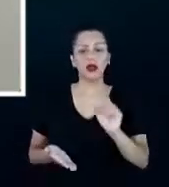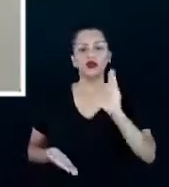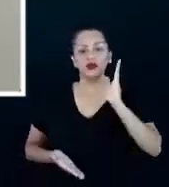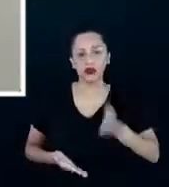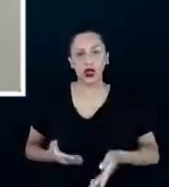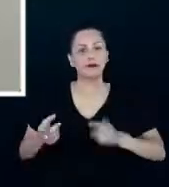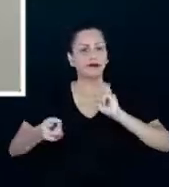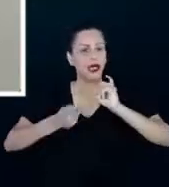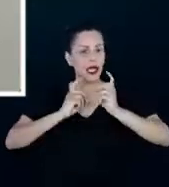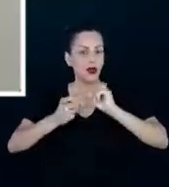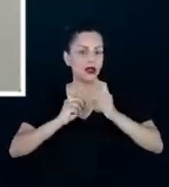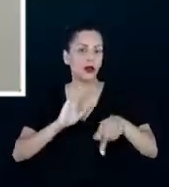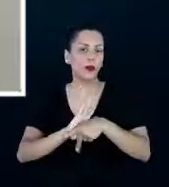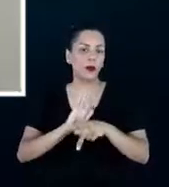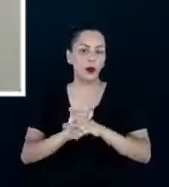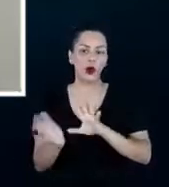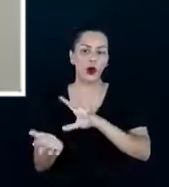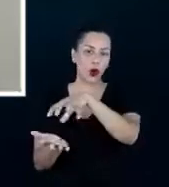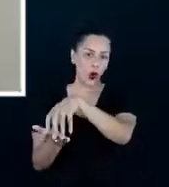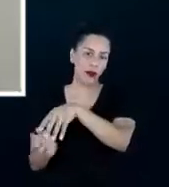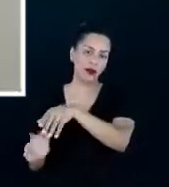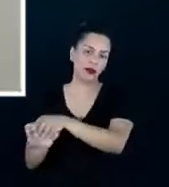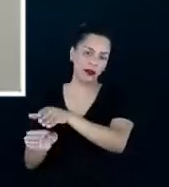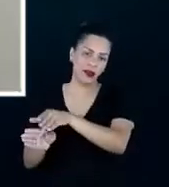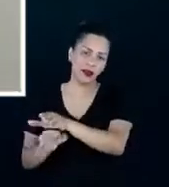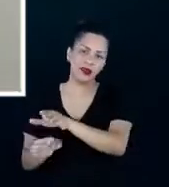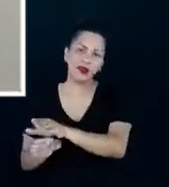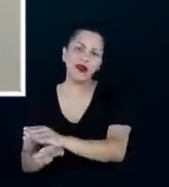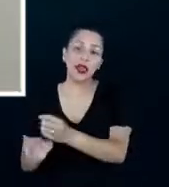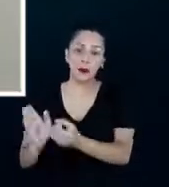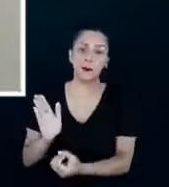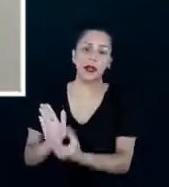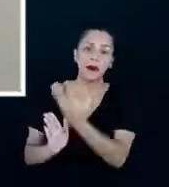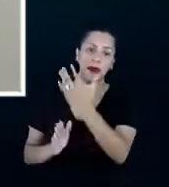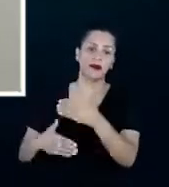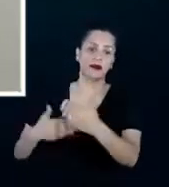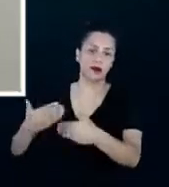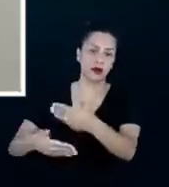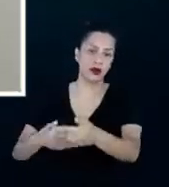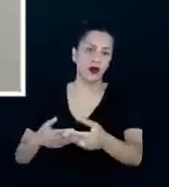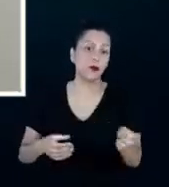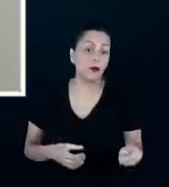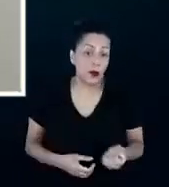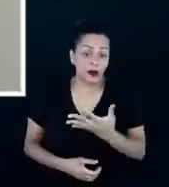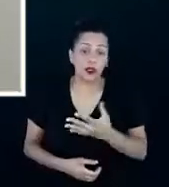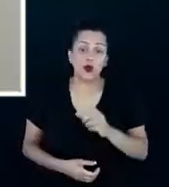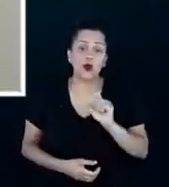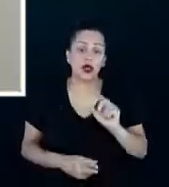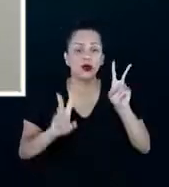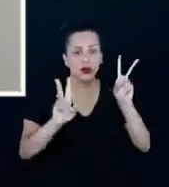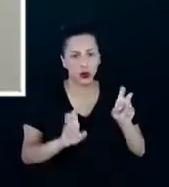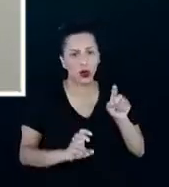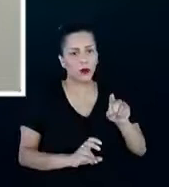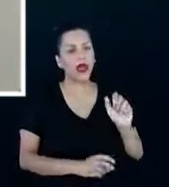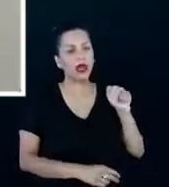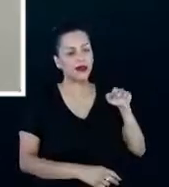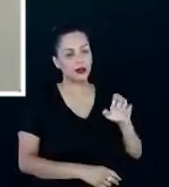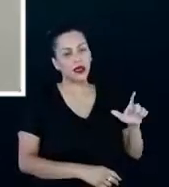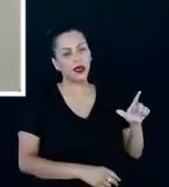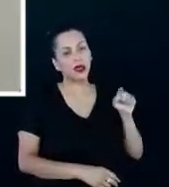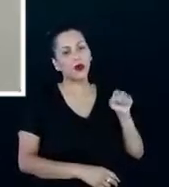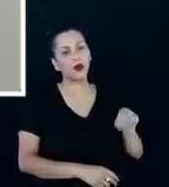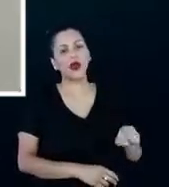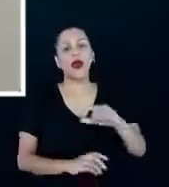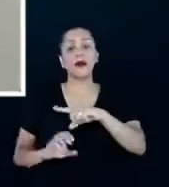reunião do Comitê de Implementação da Modernização, né, com uma apresentação da ANEEL sobre os empreendimentos híbridos. Então, a